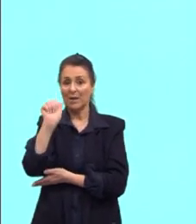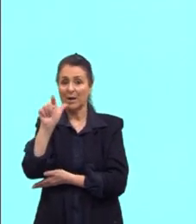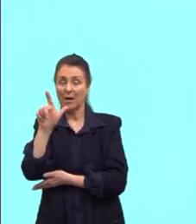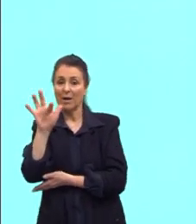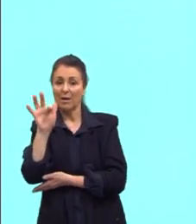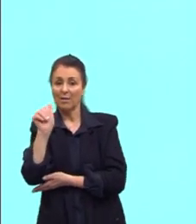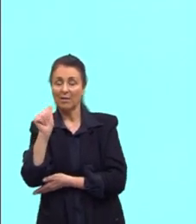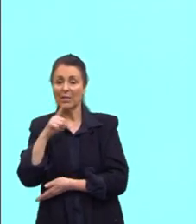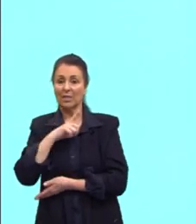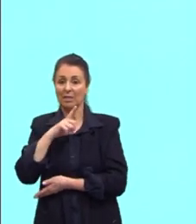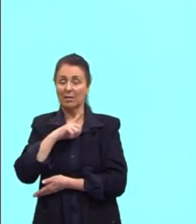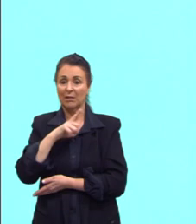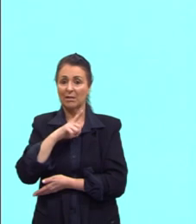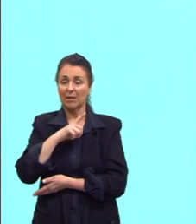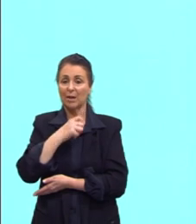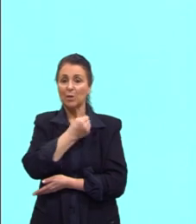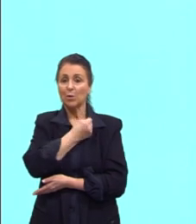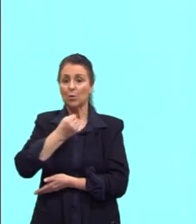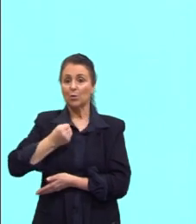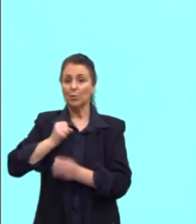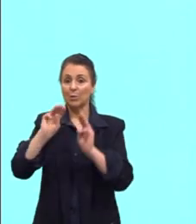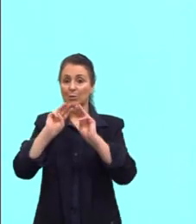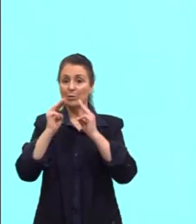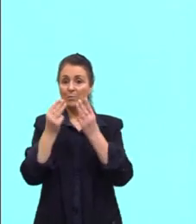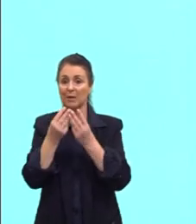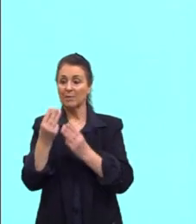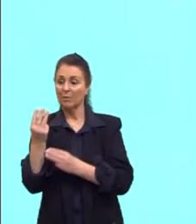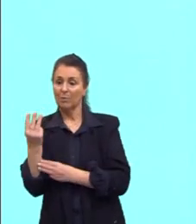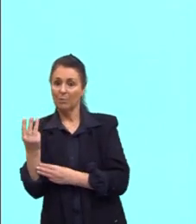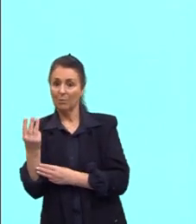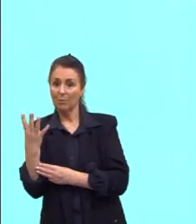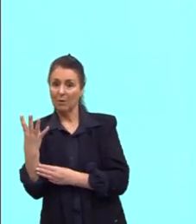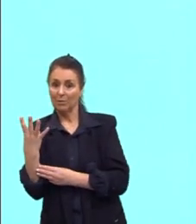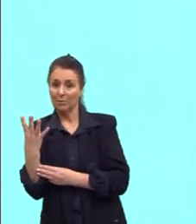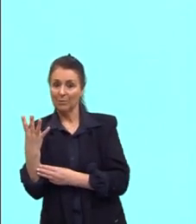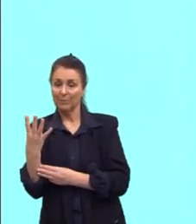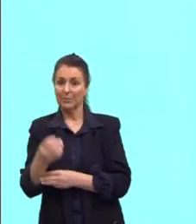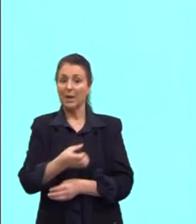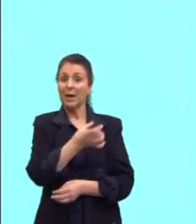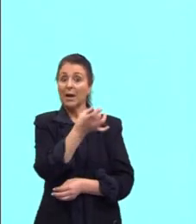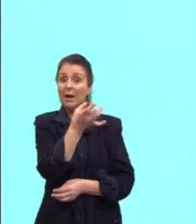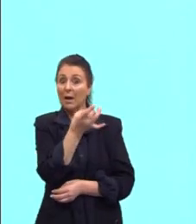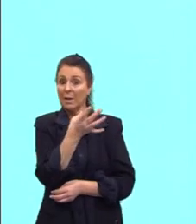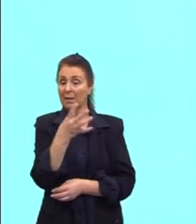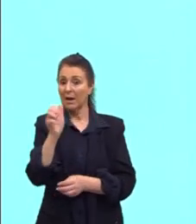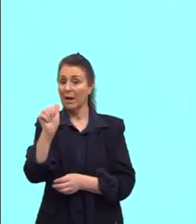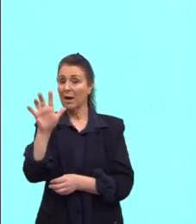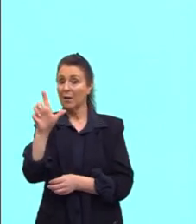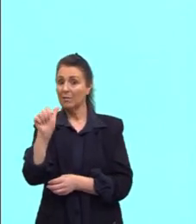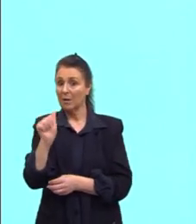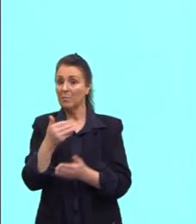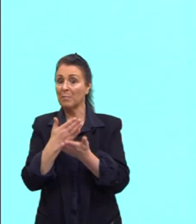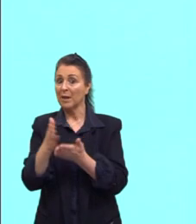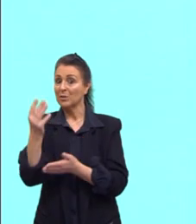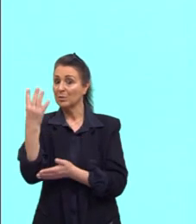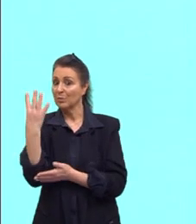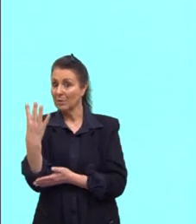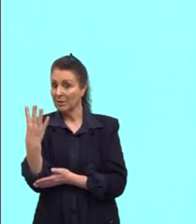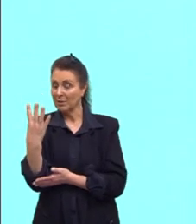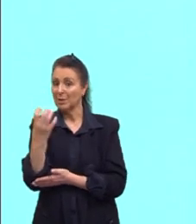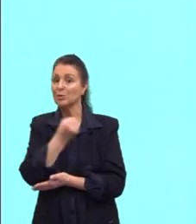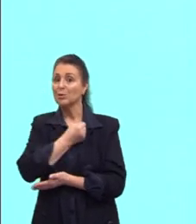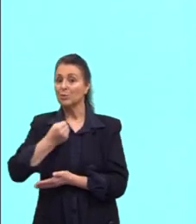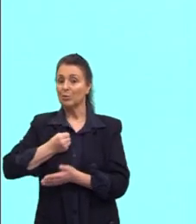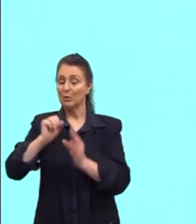Alpha ela tem um número de massa igual a 4 então para cada ou só que eu perder eu vou perder 4 de